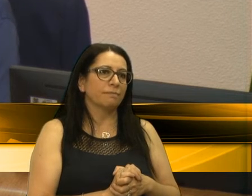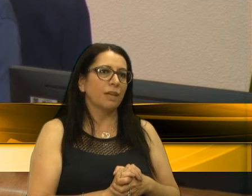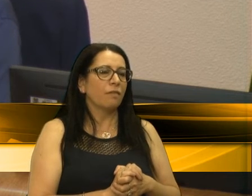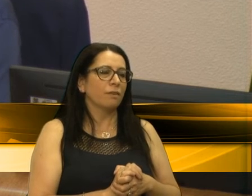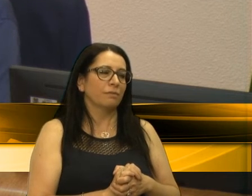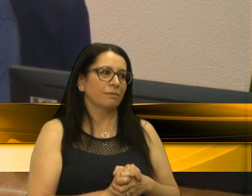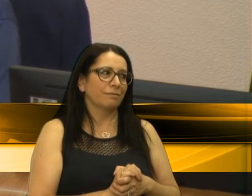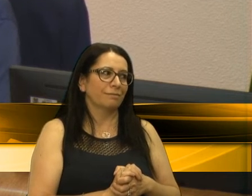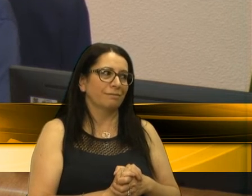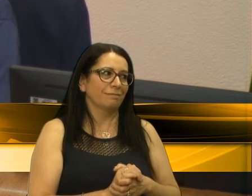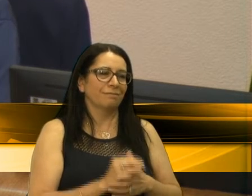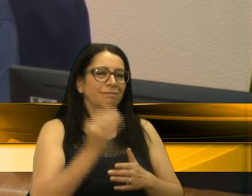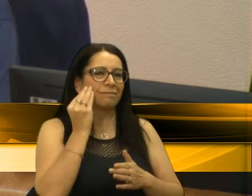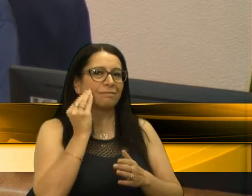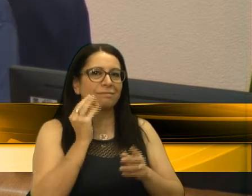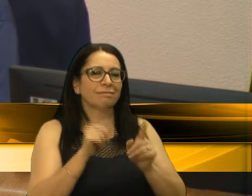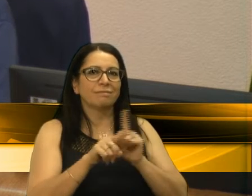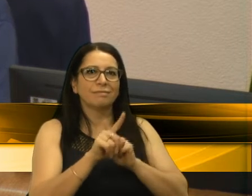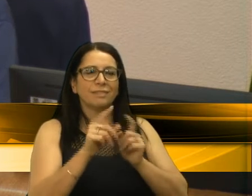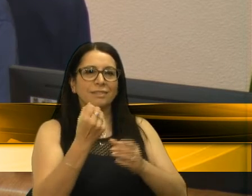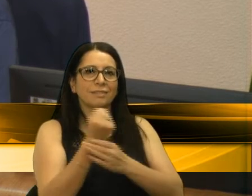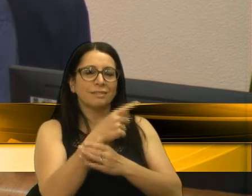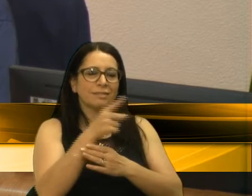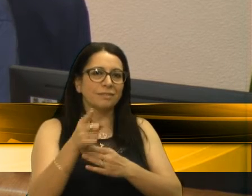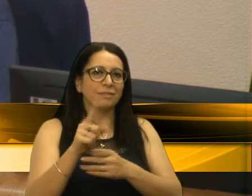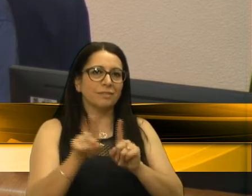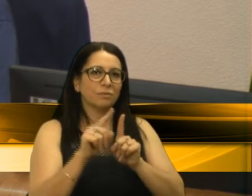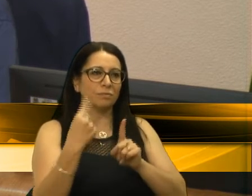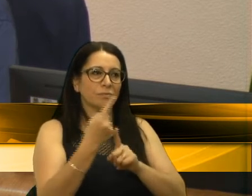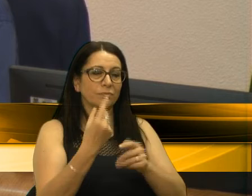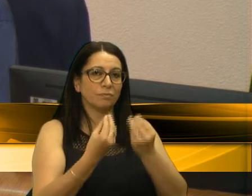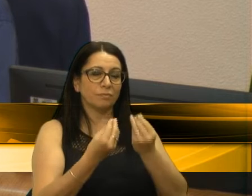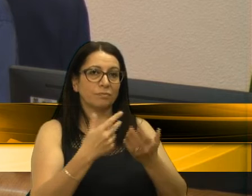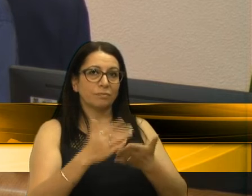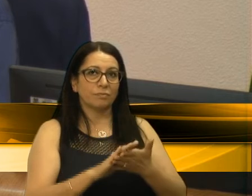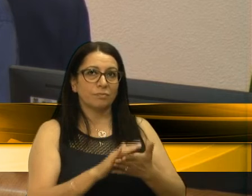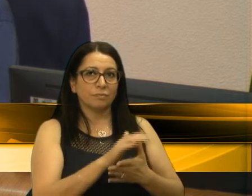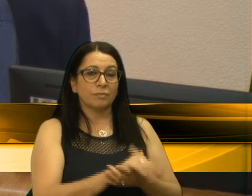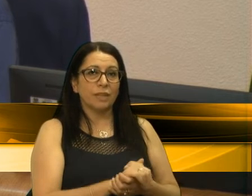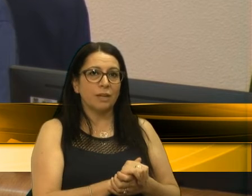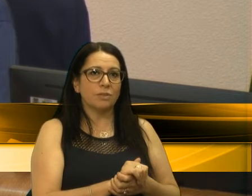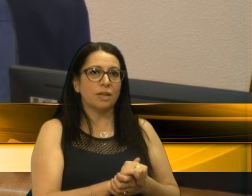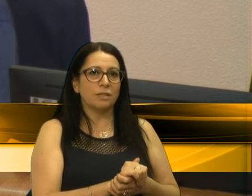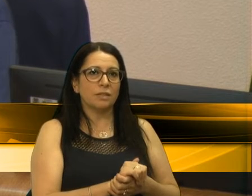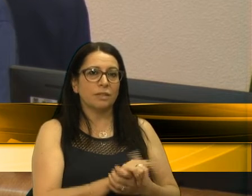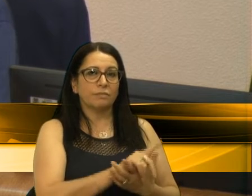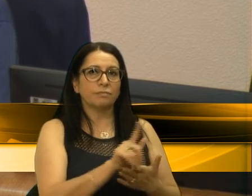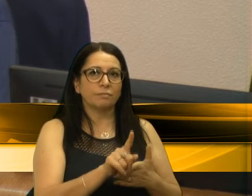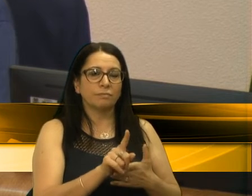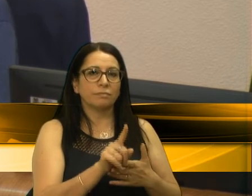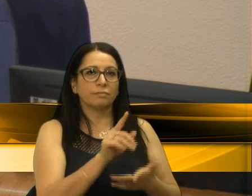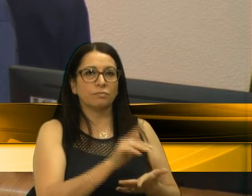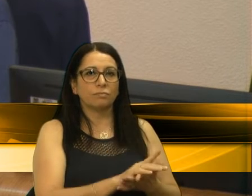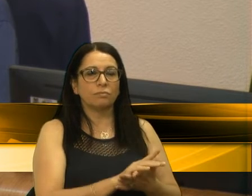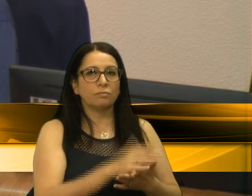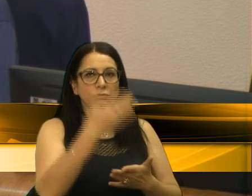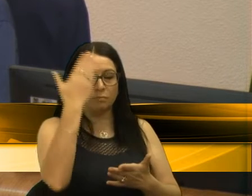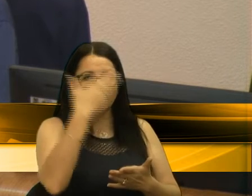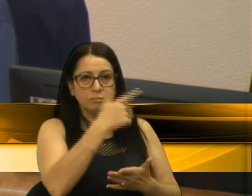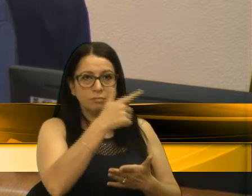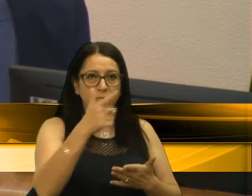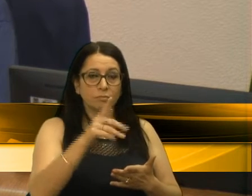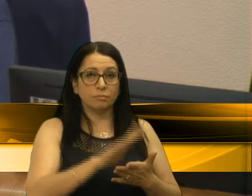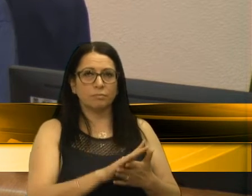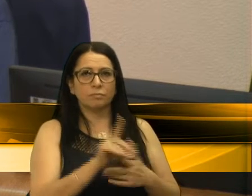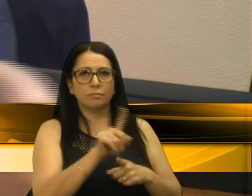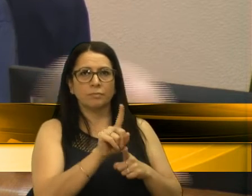Doutora Cássia Kuhn, em relação às questões de segurança, como é feito esse encaminhamento para o Corpo de Bombeiros? É o próprio requerente que faz? Qual é a comprovação que eles têm que trazer às secretarias para